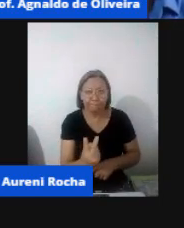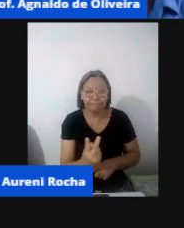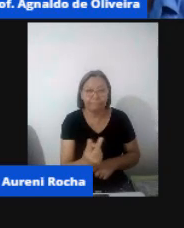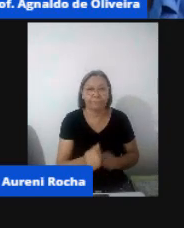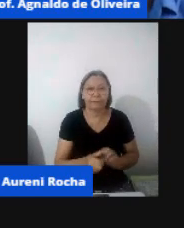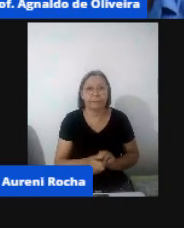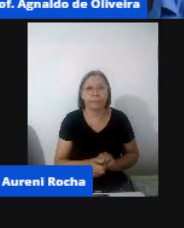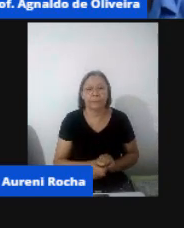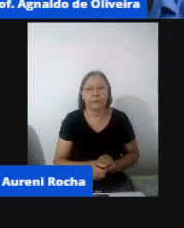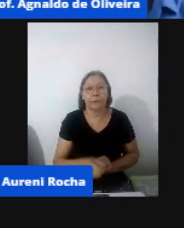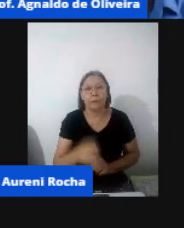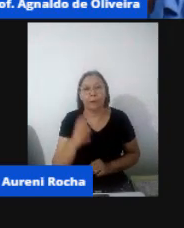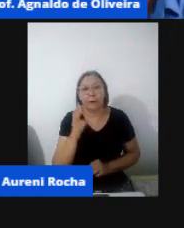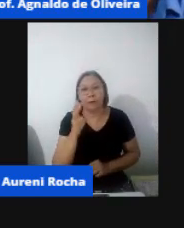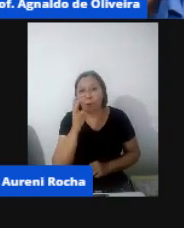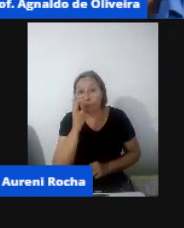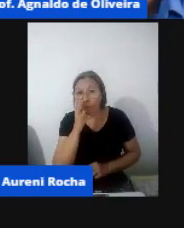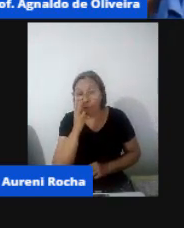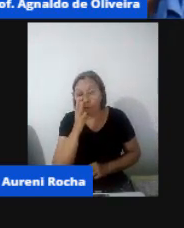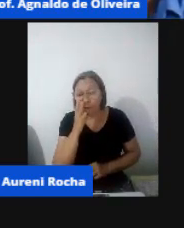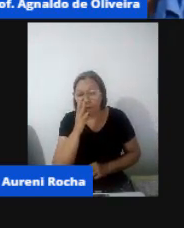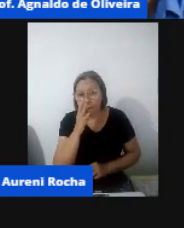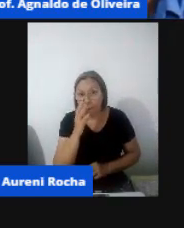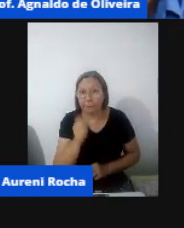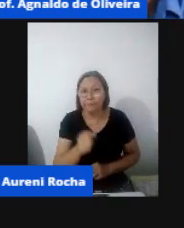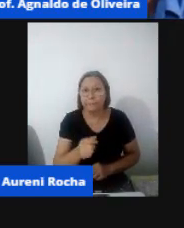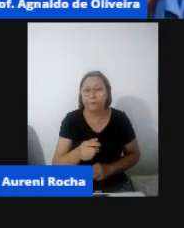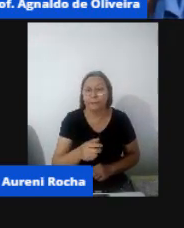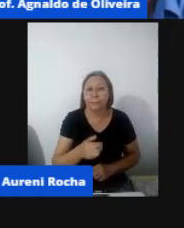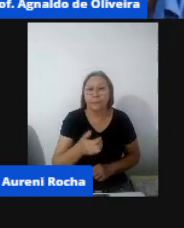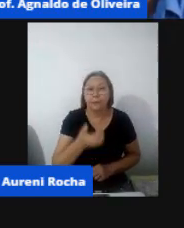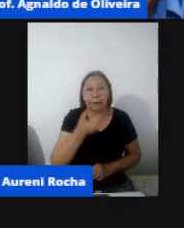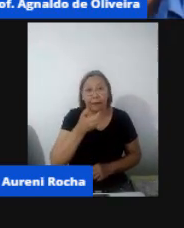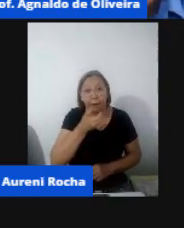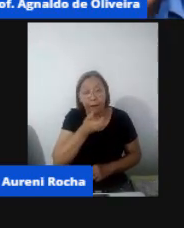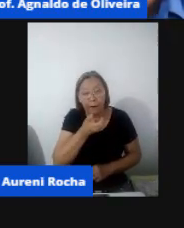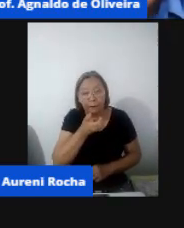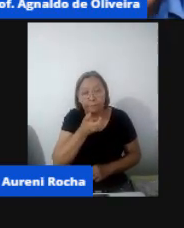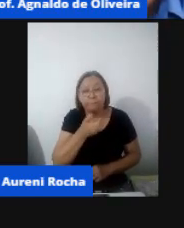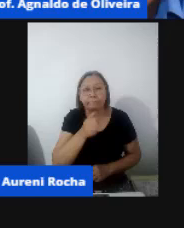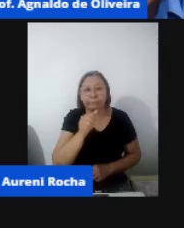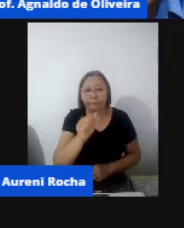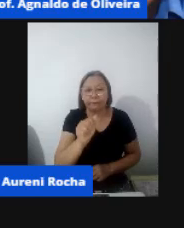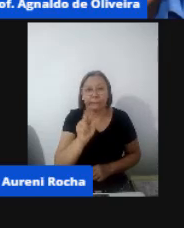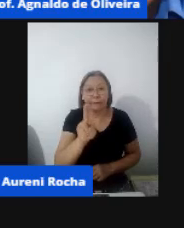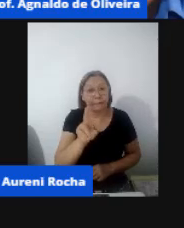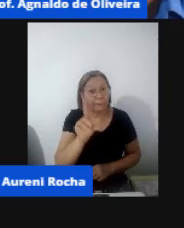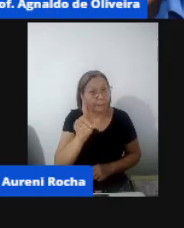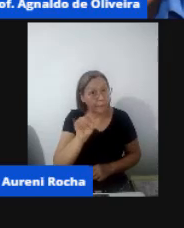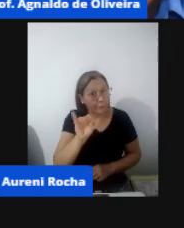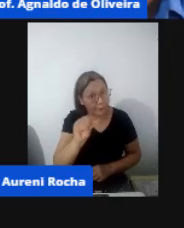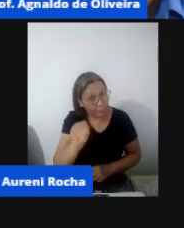essa minha fala hipotética no meu áudio. É realmente isso que a rodada 1 está dizendo?